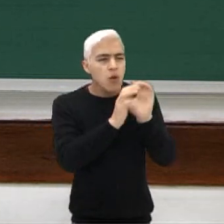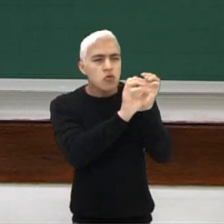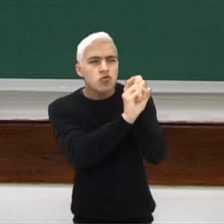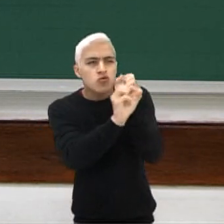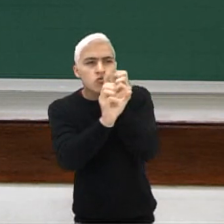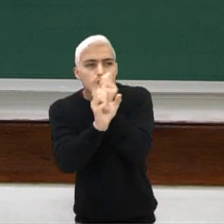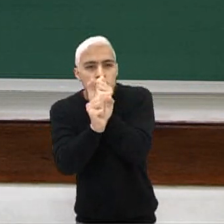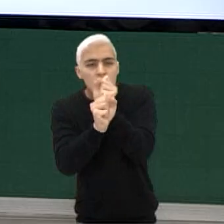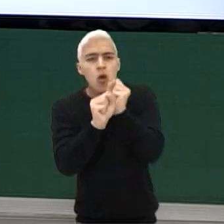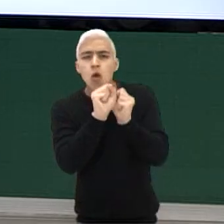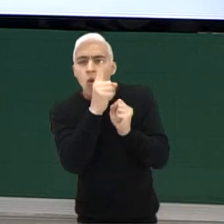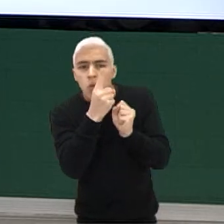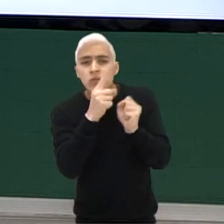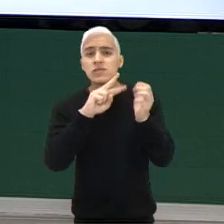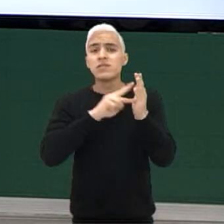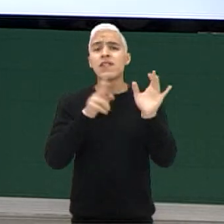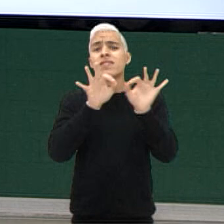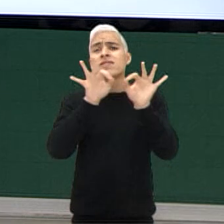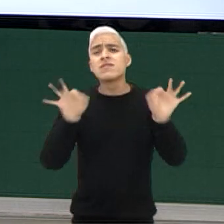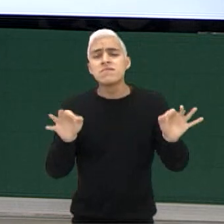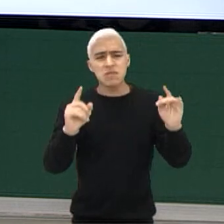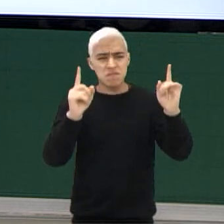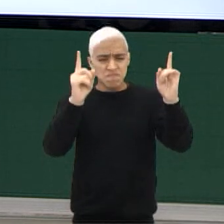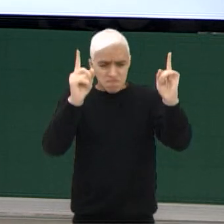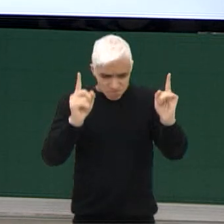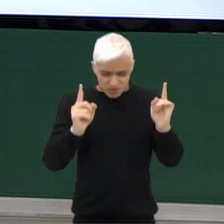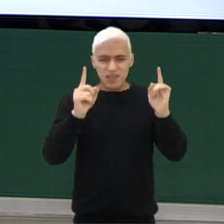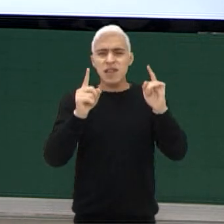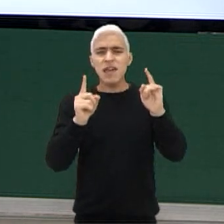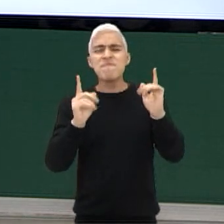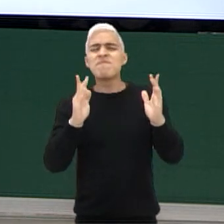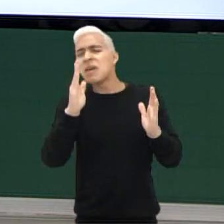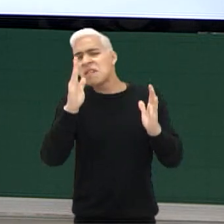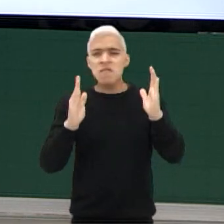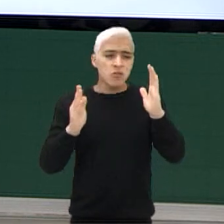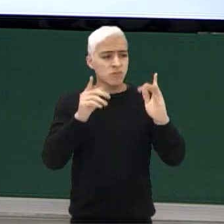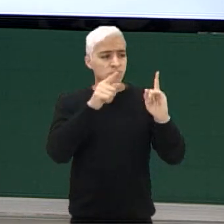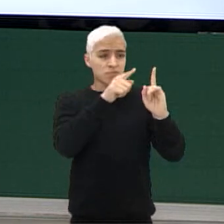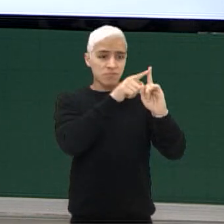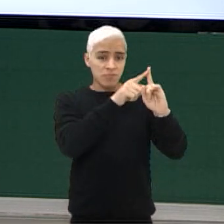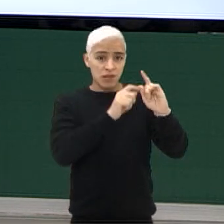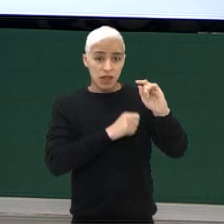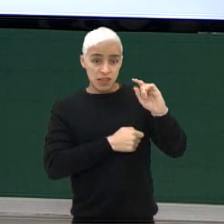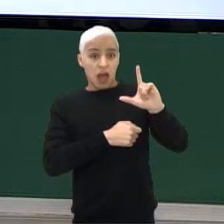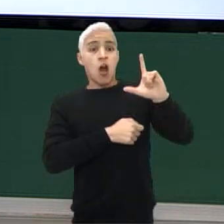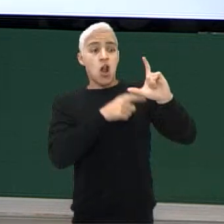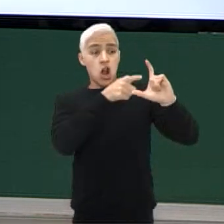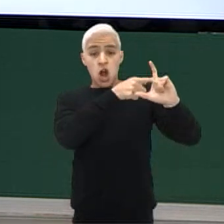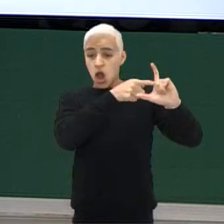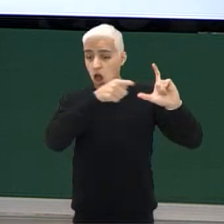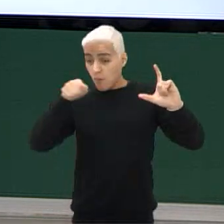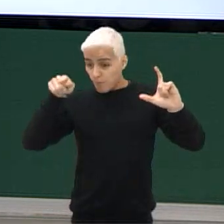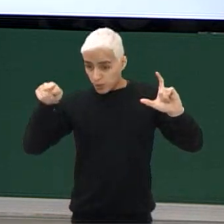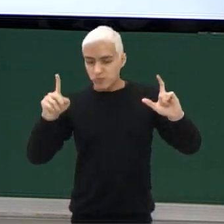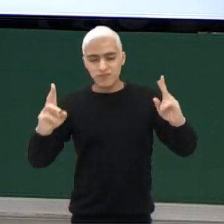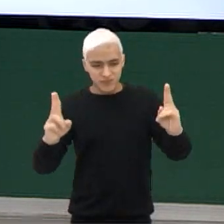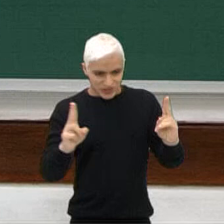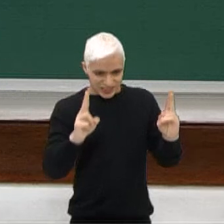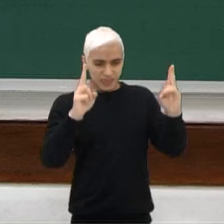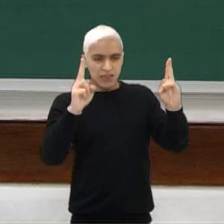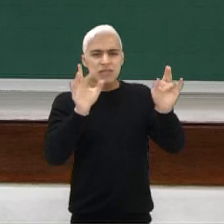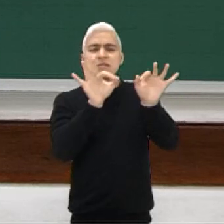período simples. Lembrando, o que é período? Aquele que vai da letra maiúscula até o ponto final.